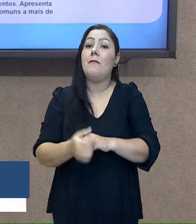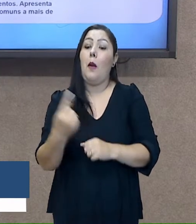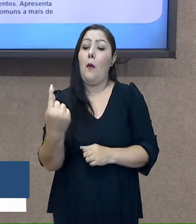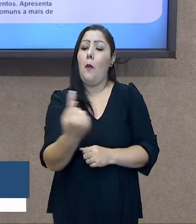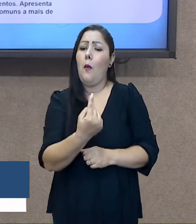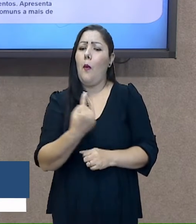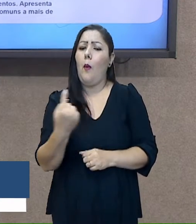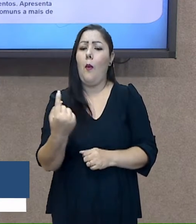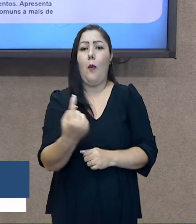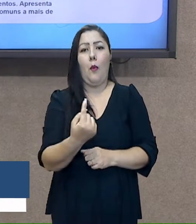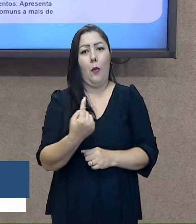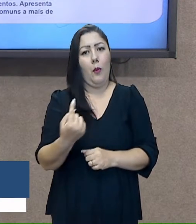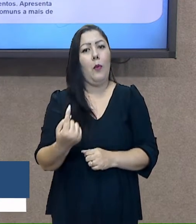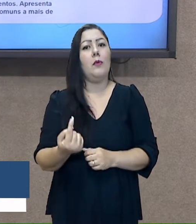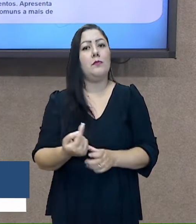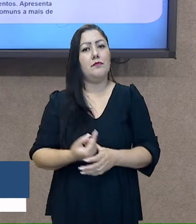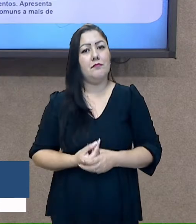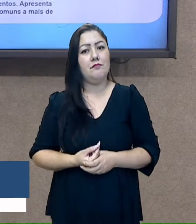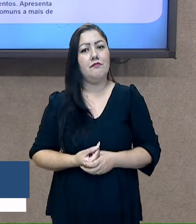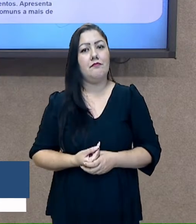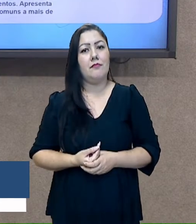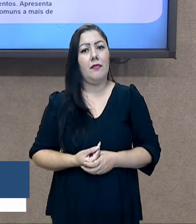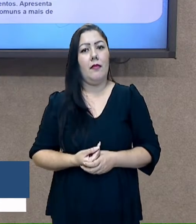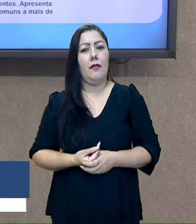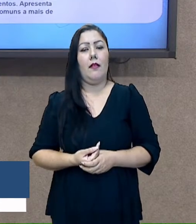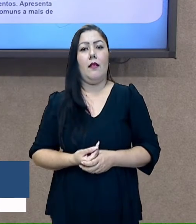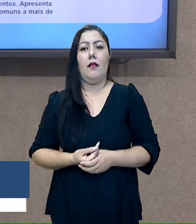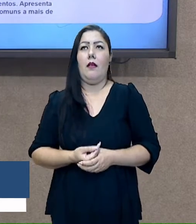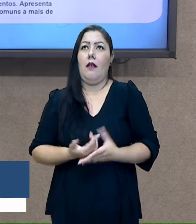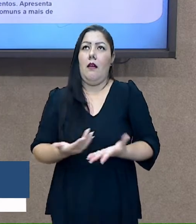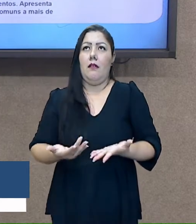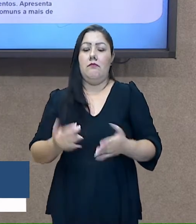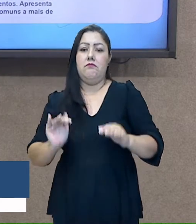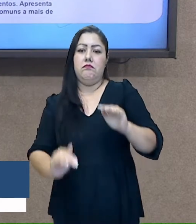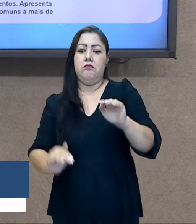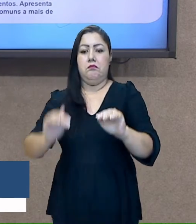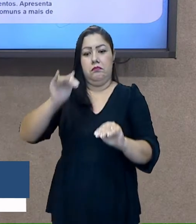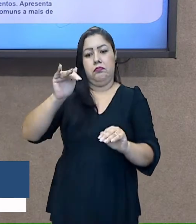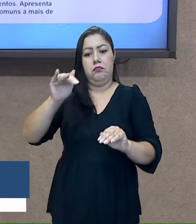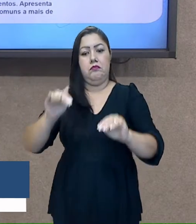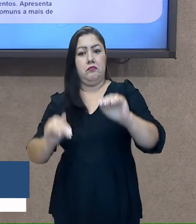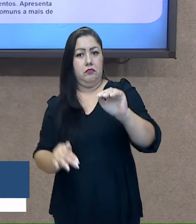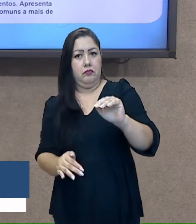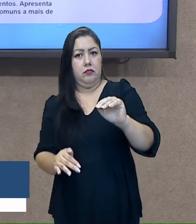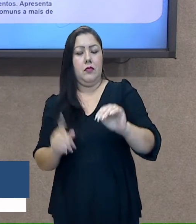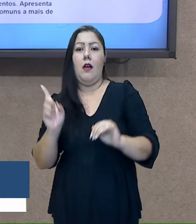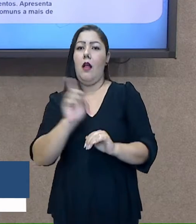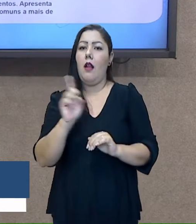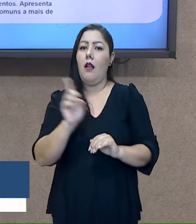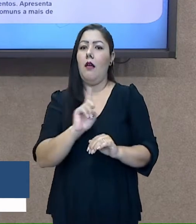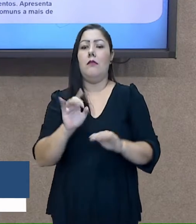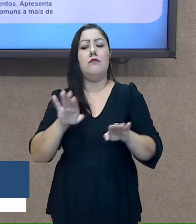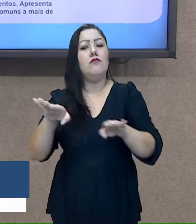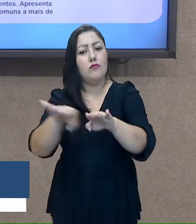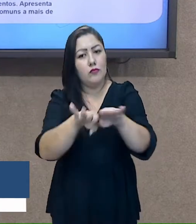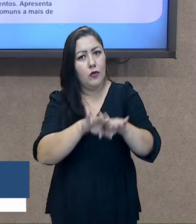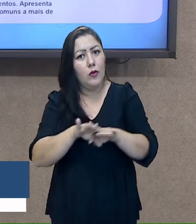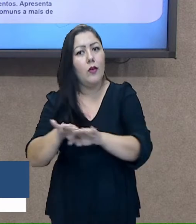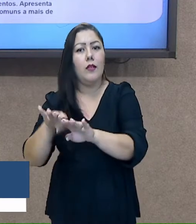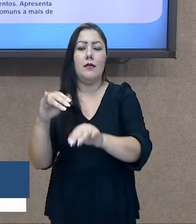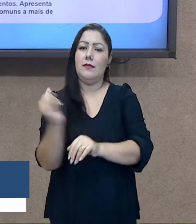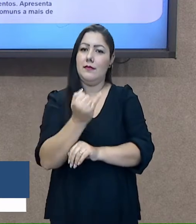fica só. Mas isso não o torna mais nem menos importante. Todos os elementos